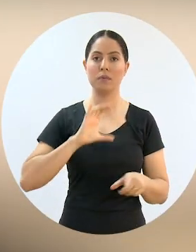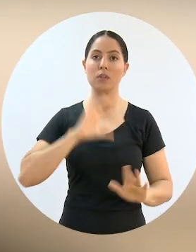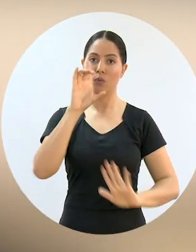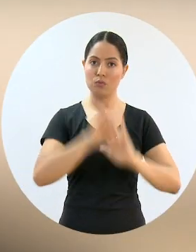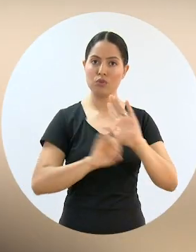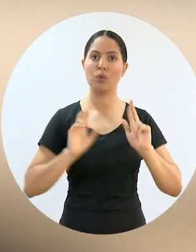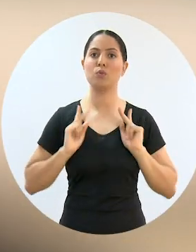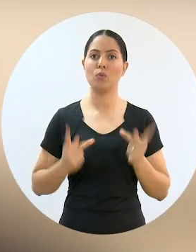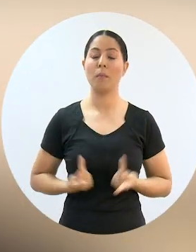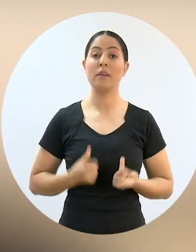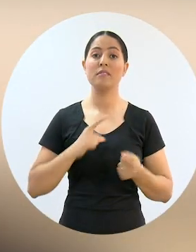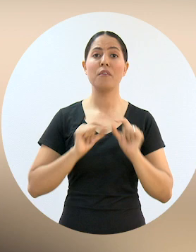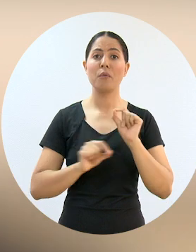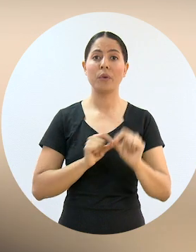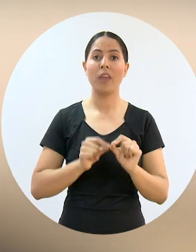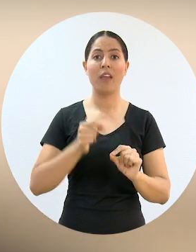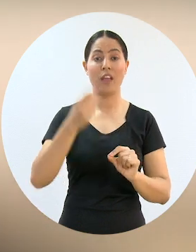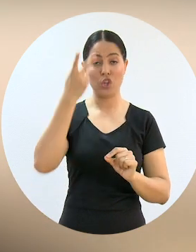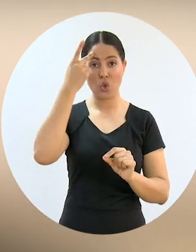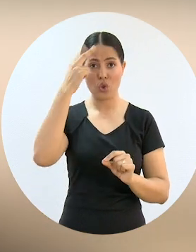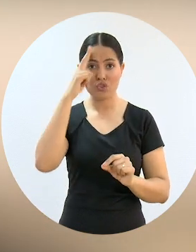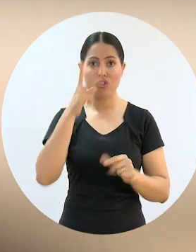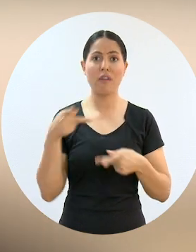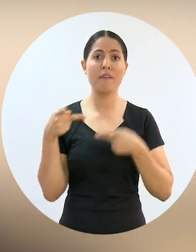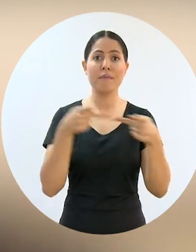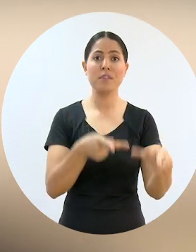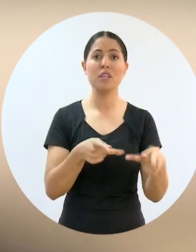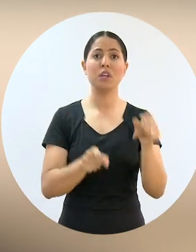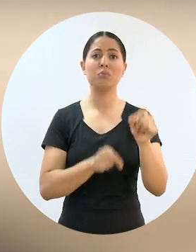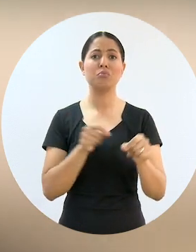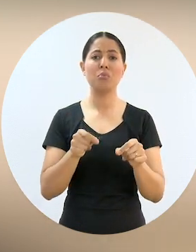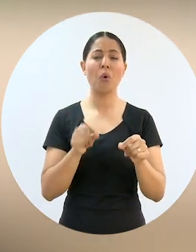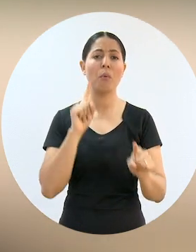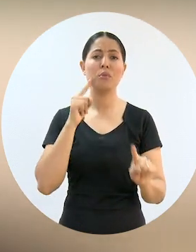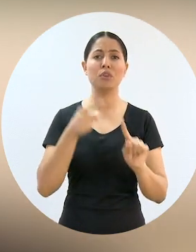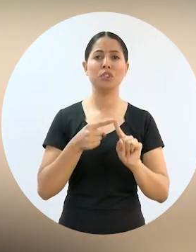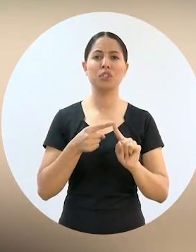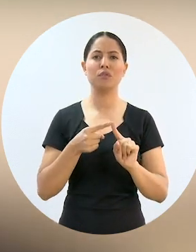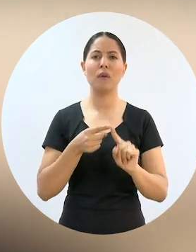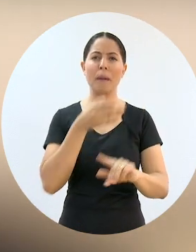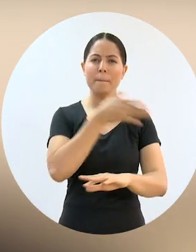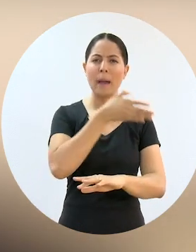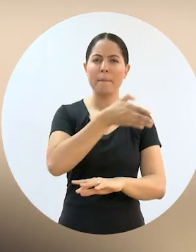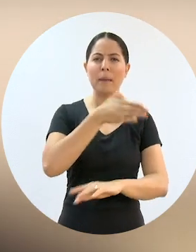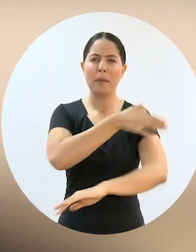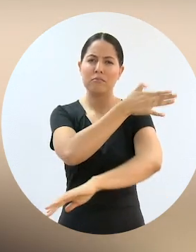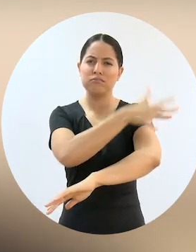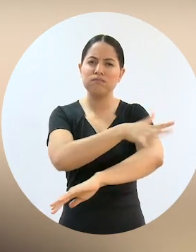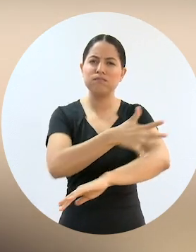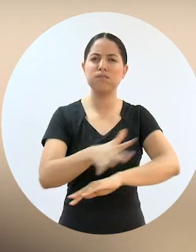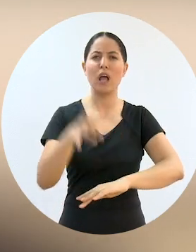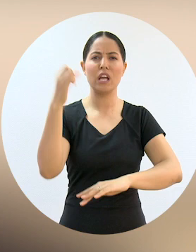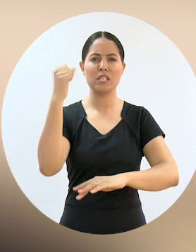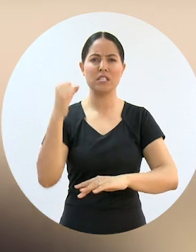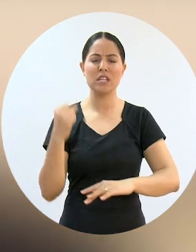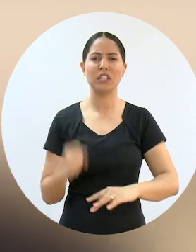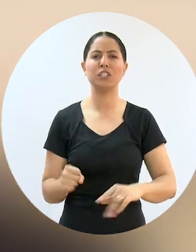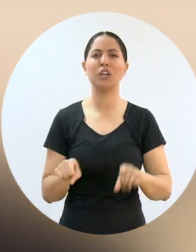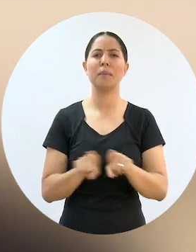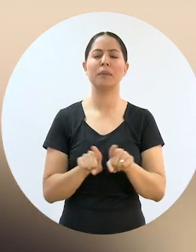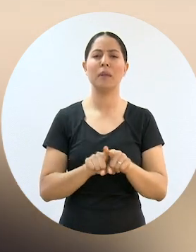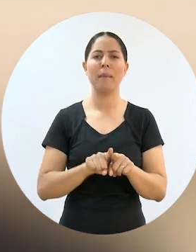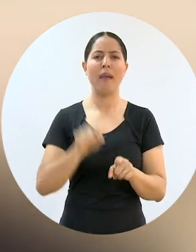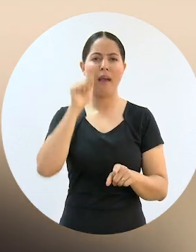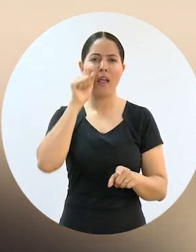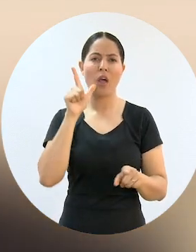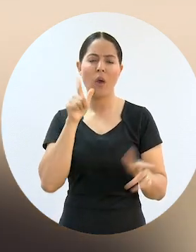fez visitas em locos, 2 dias de visita, uma missão que percorreu toda a costa litorânea de